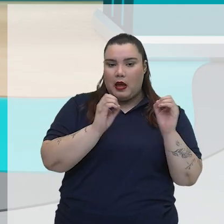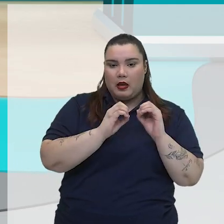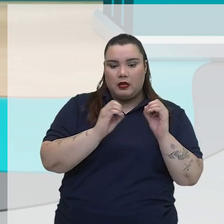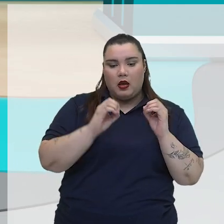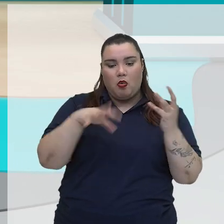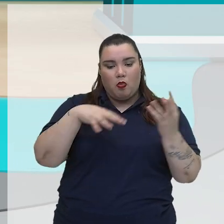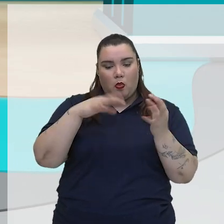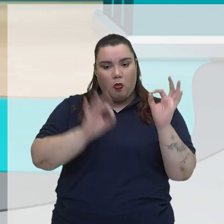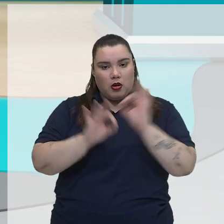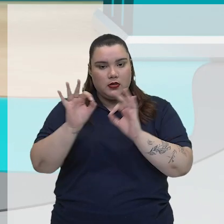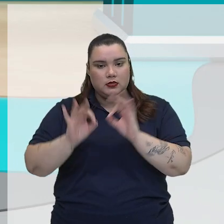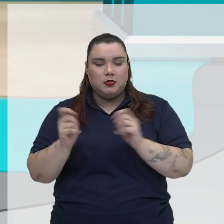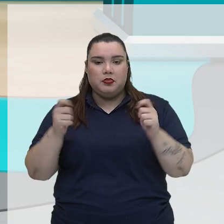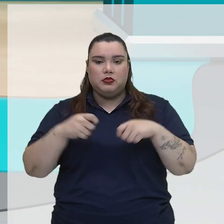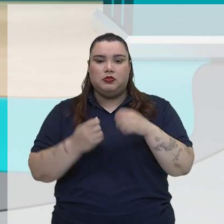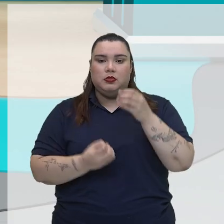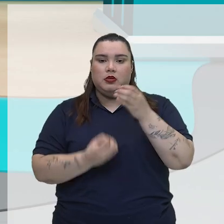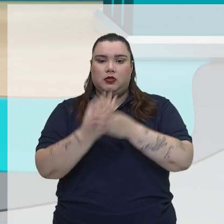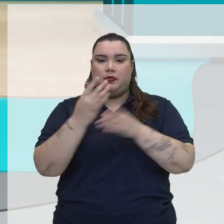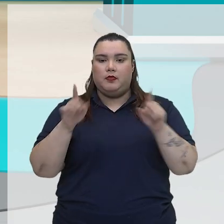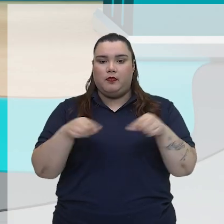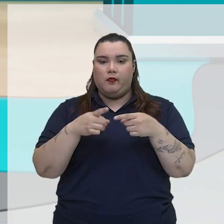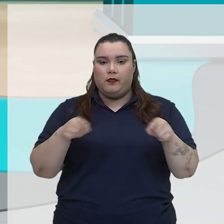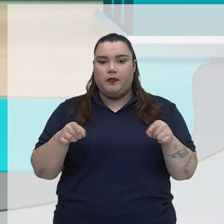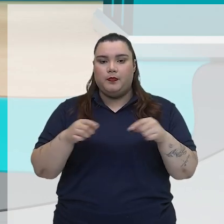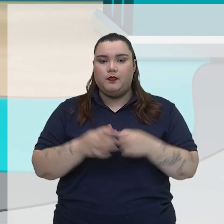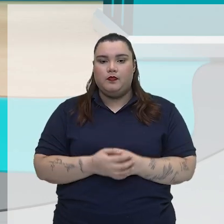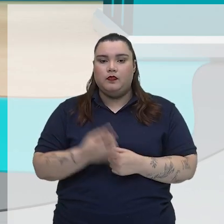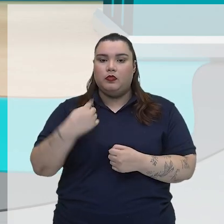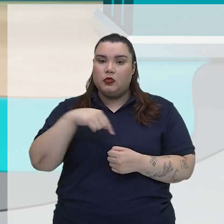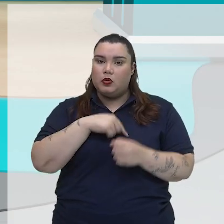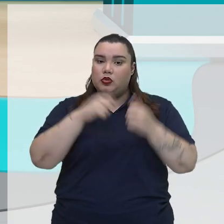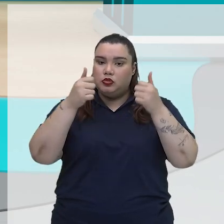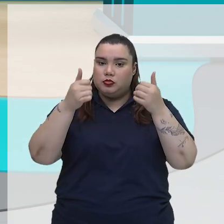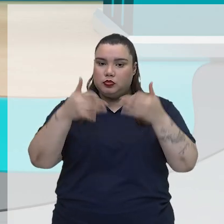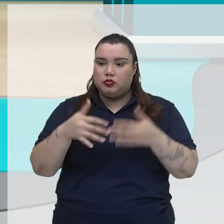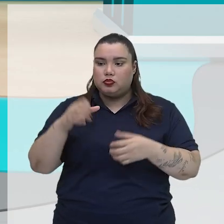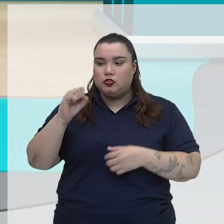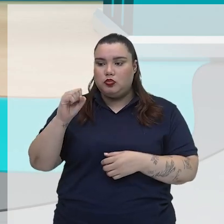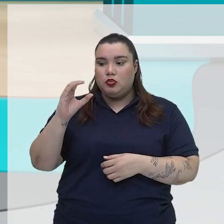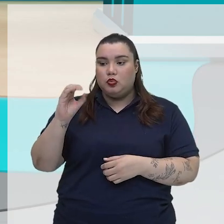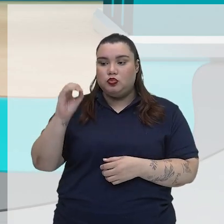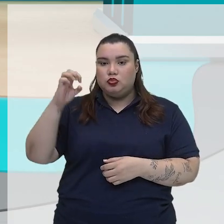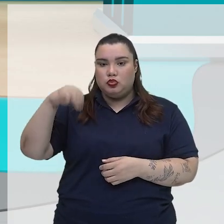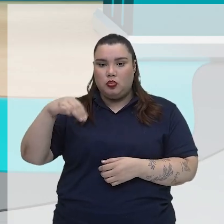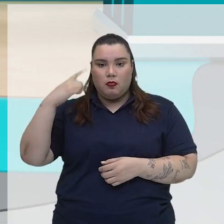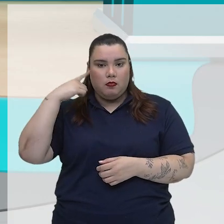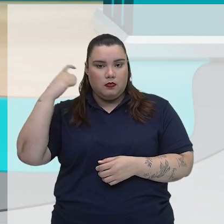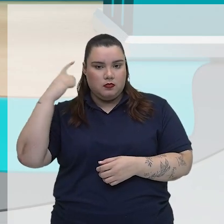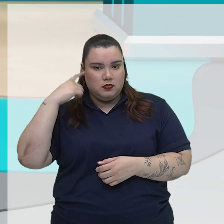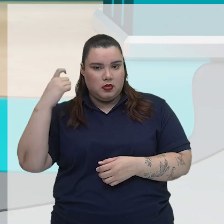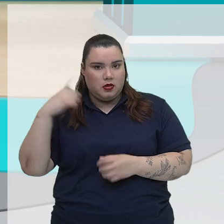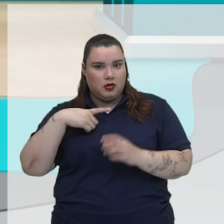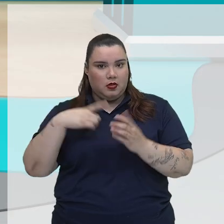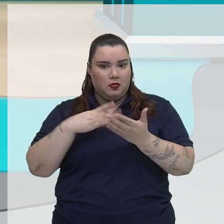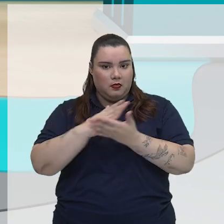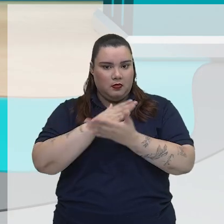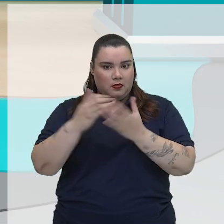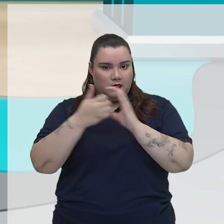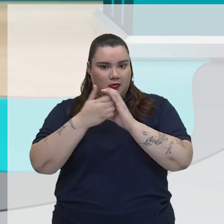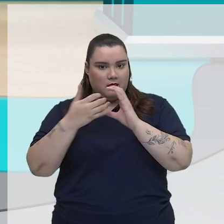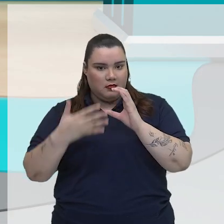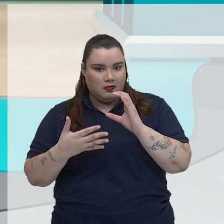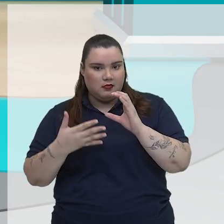consigo ter uma música. E a gente tem falado muito sobre som. Vocês sabiam que os sons, eles têm algumas